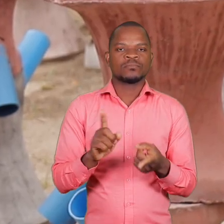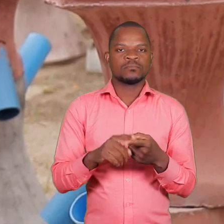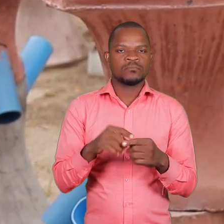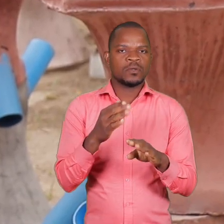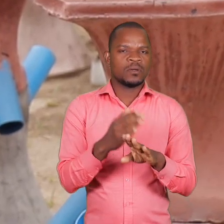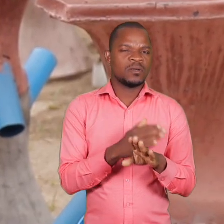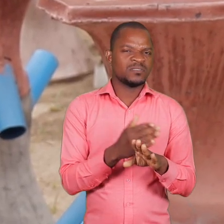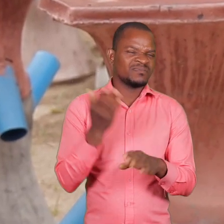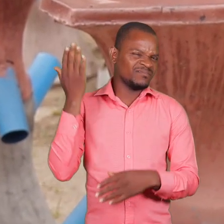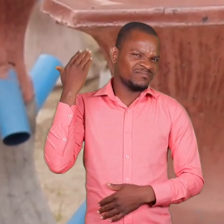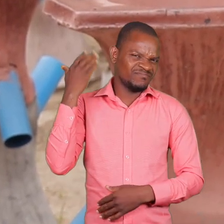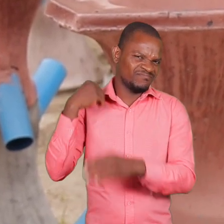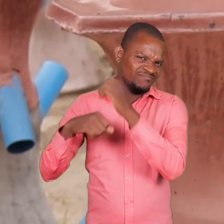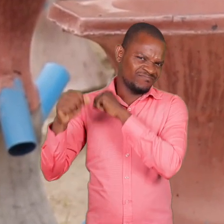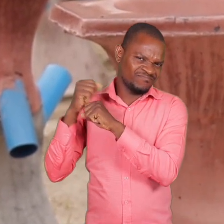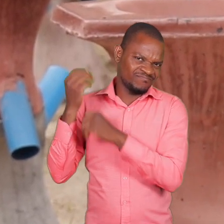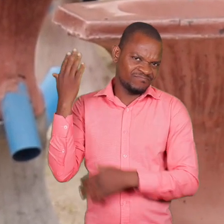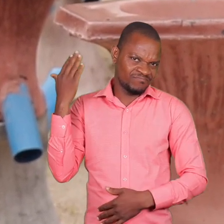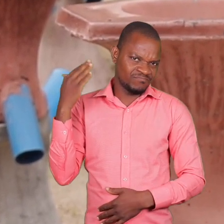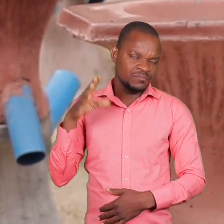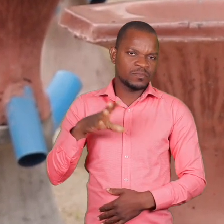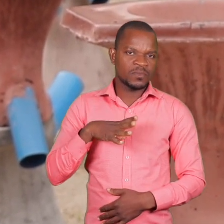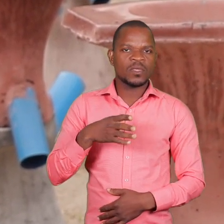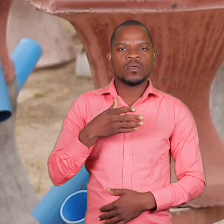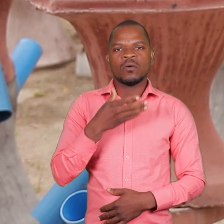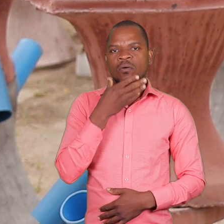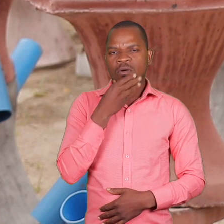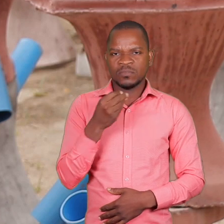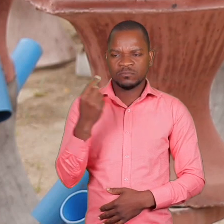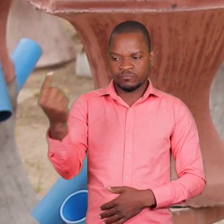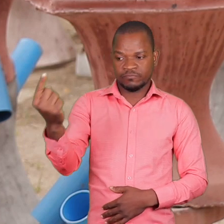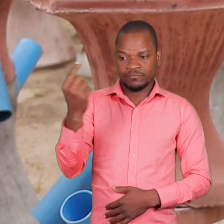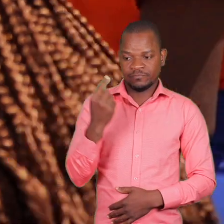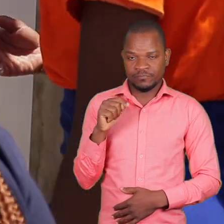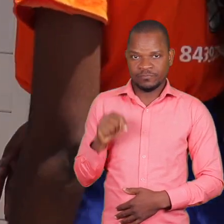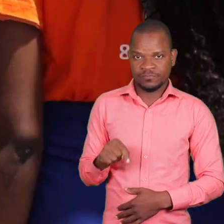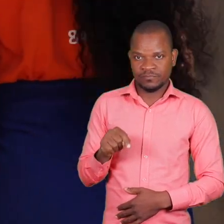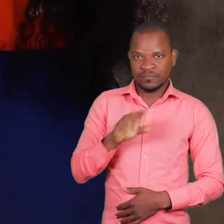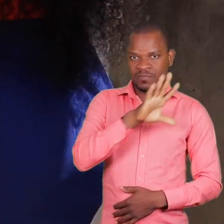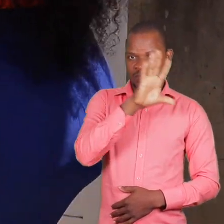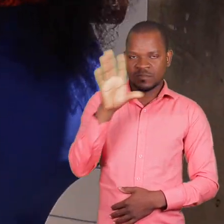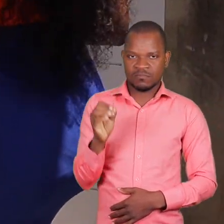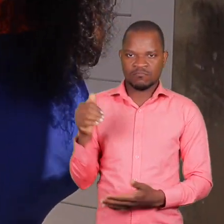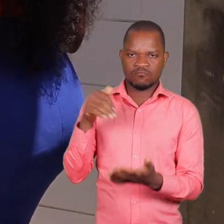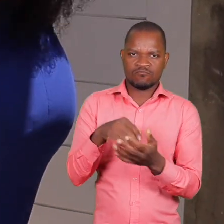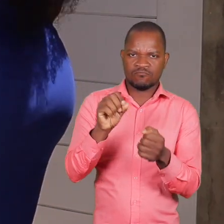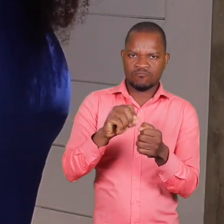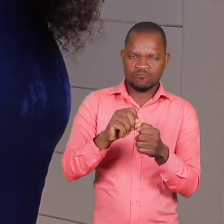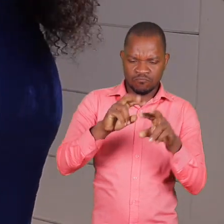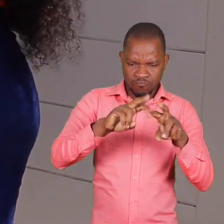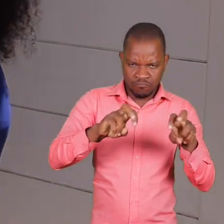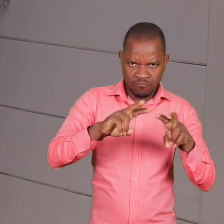Surgiu há alguns anos com um senhor chamado Bjorn, que esteve cá em África a fazer uns testes junto de uma